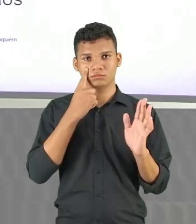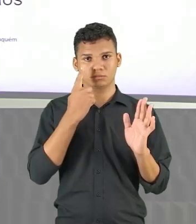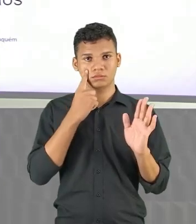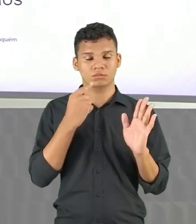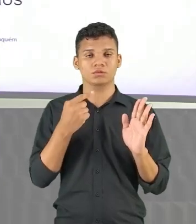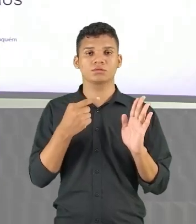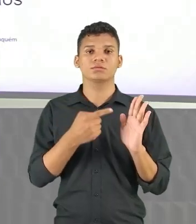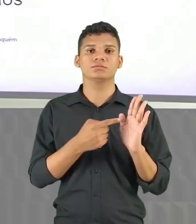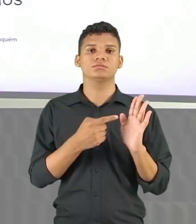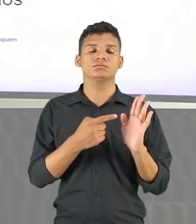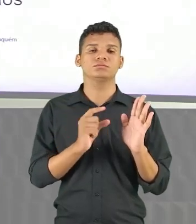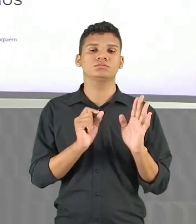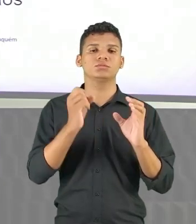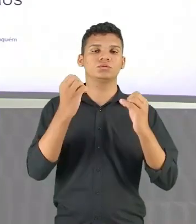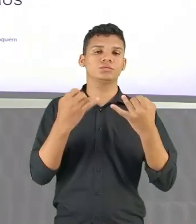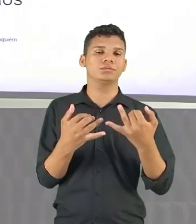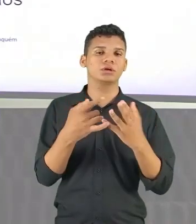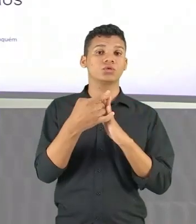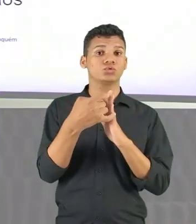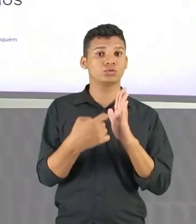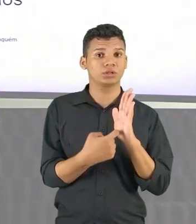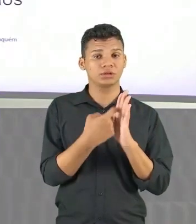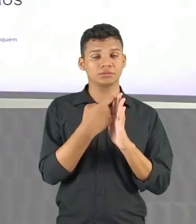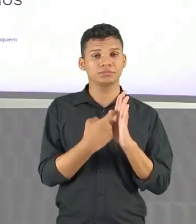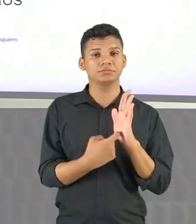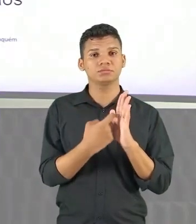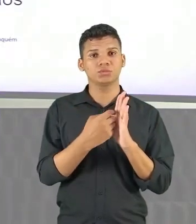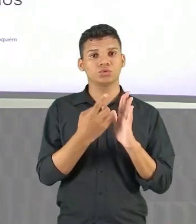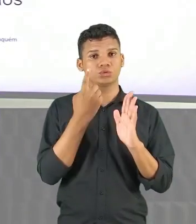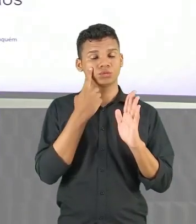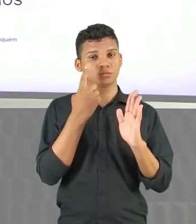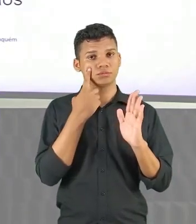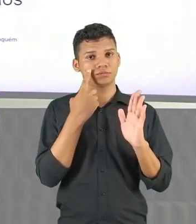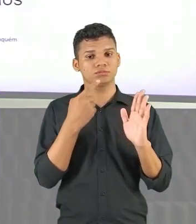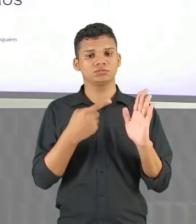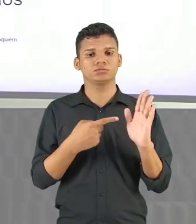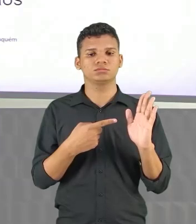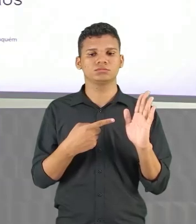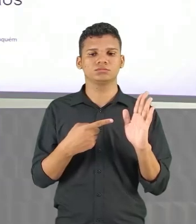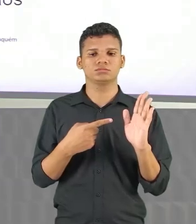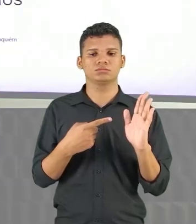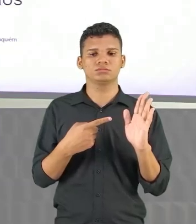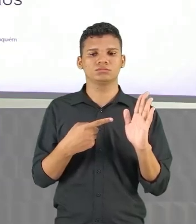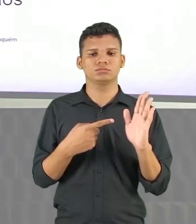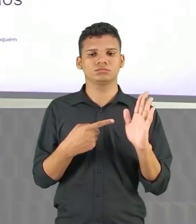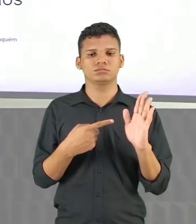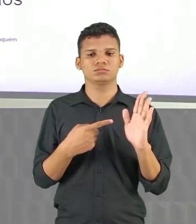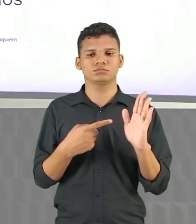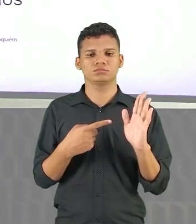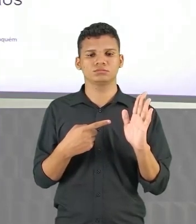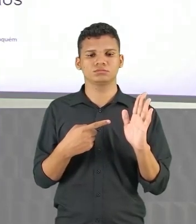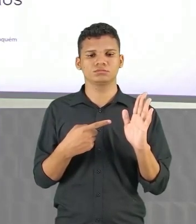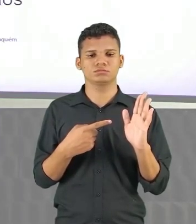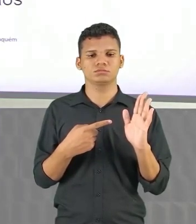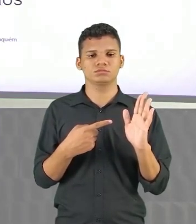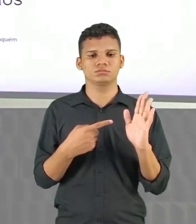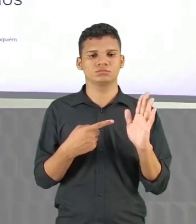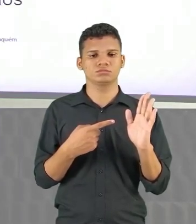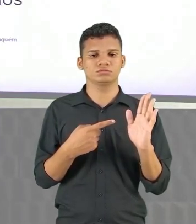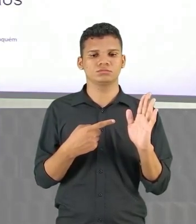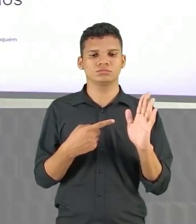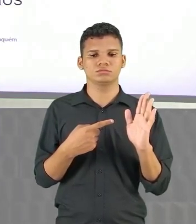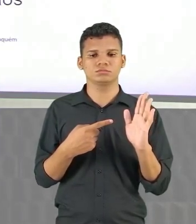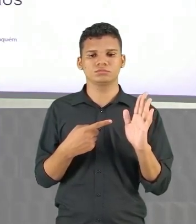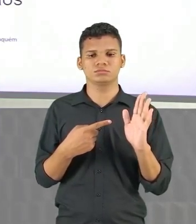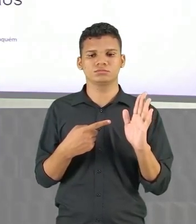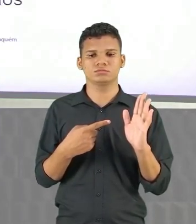os rochedos, se revela por seu murmúrio ao caminhante sequioso. Desde os primeiros momentos, tu viste meu